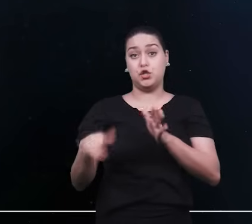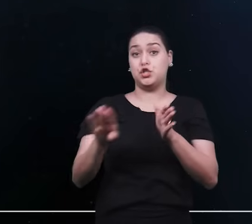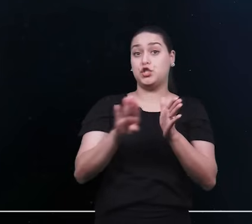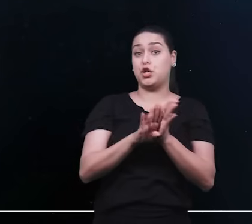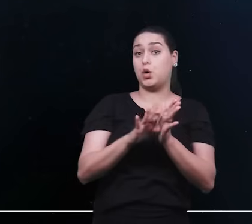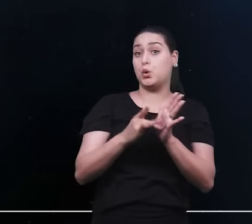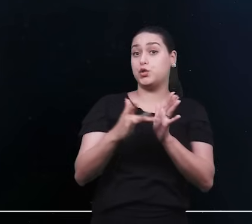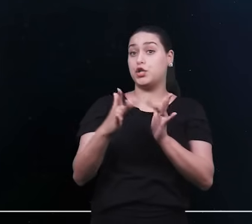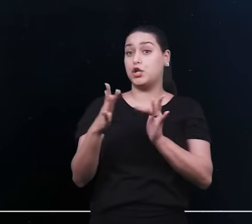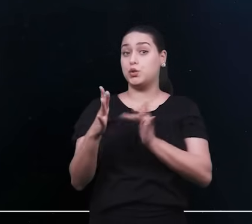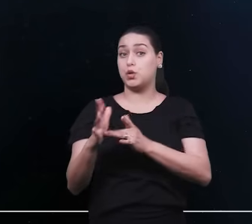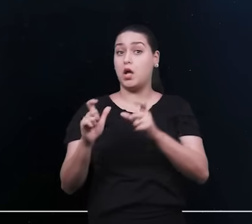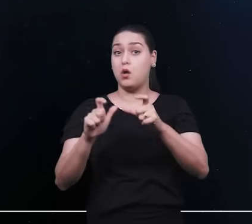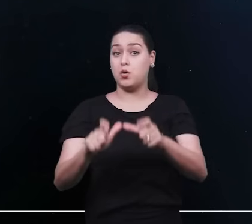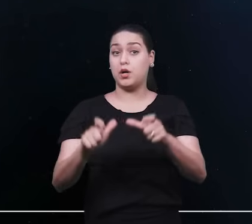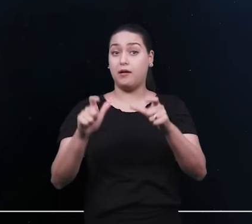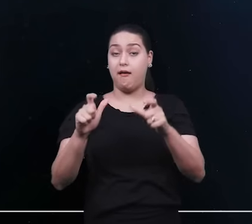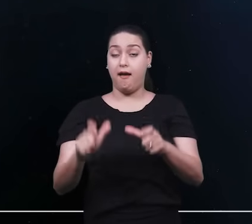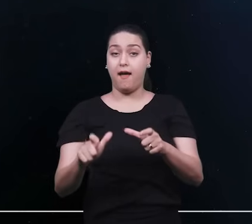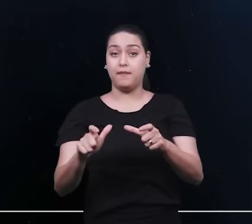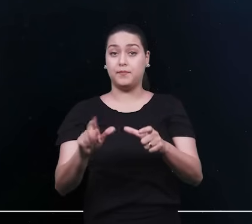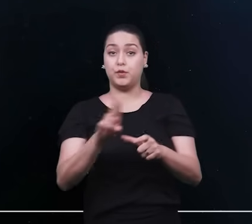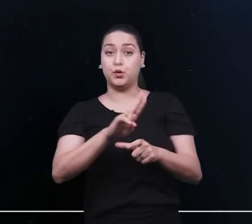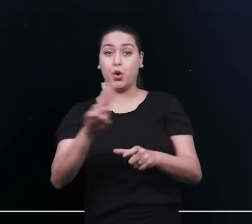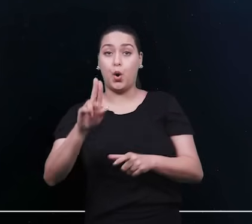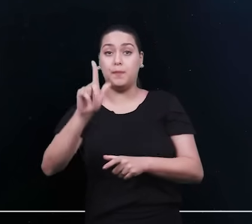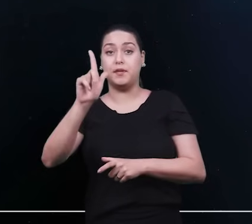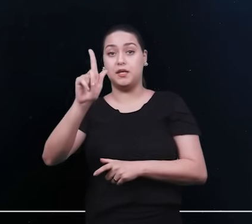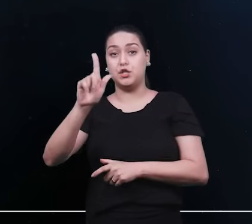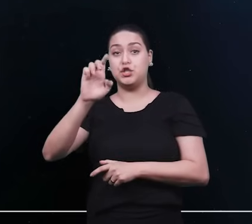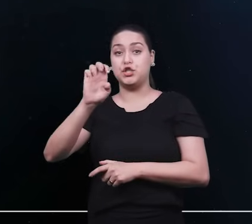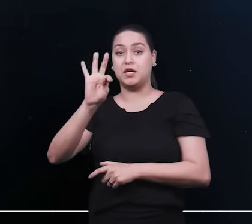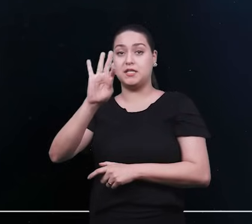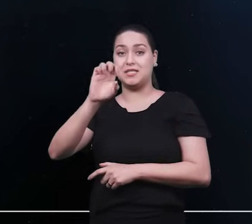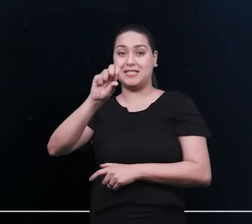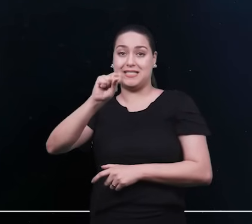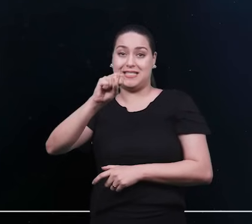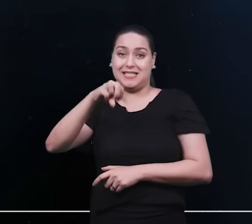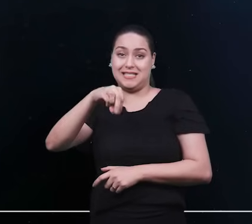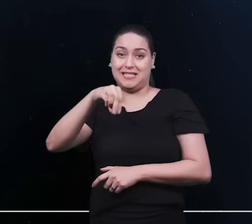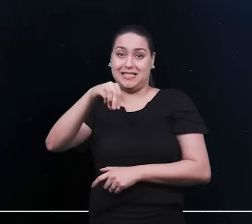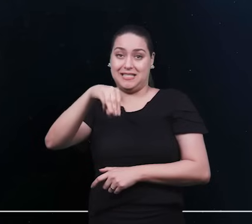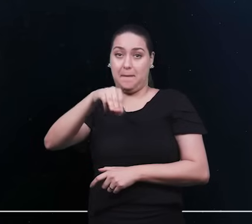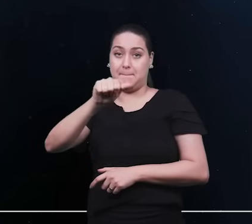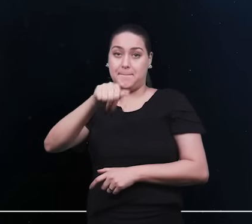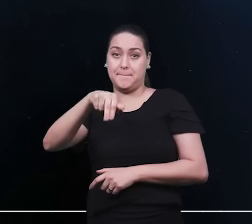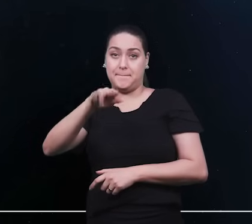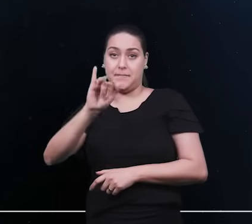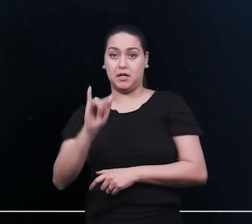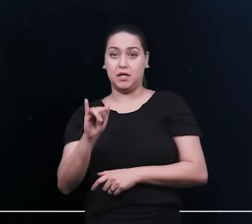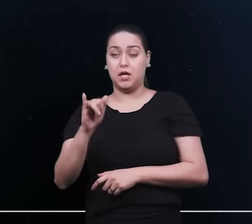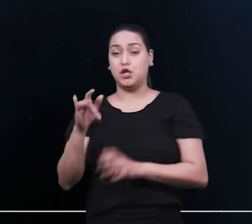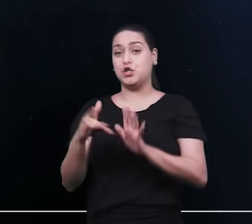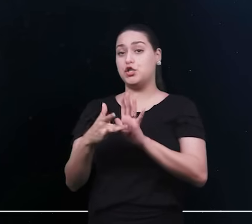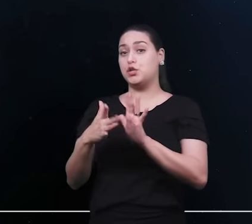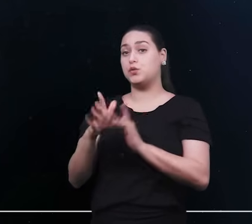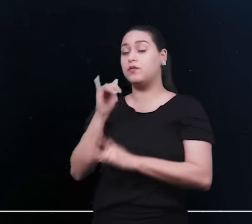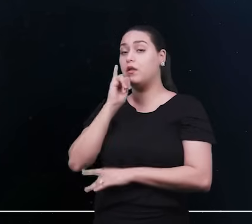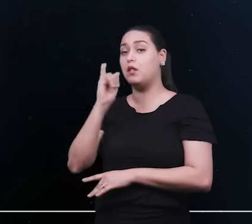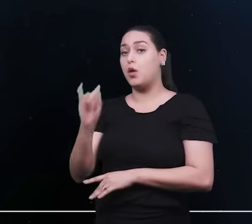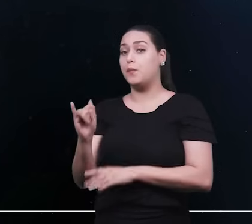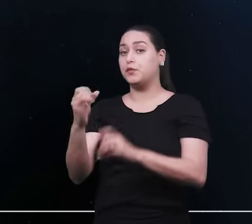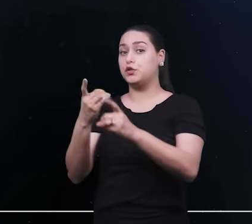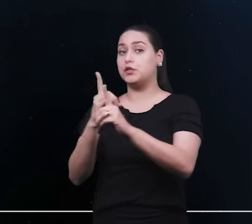chegou Jesus com eles a um lugar chamado Getsêmani e disse a seus discípulos: assentai-vos